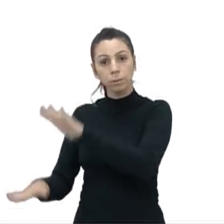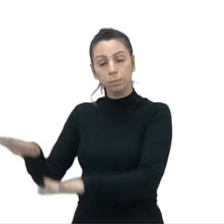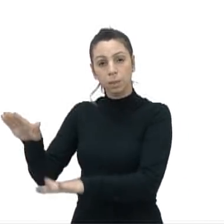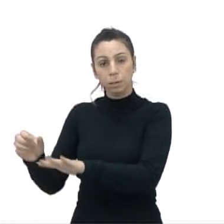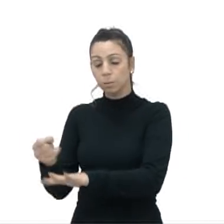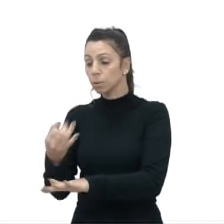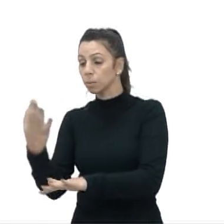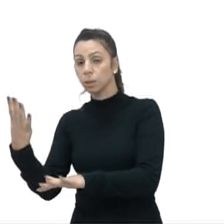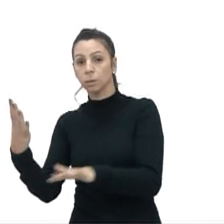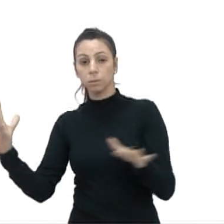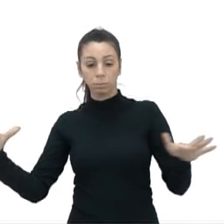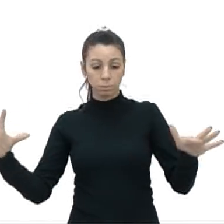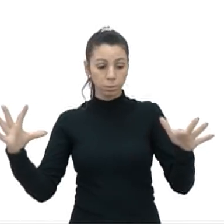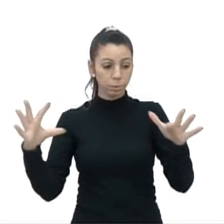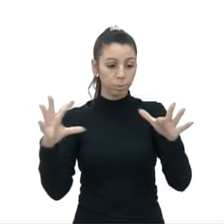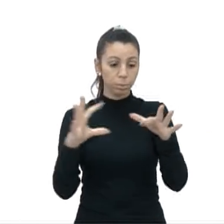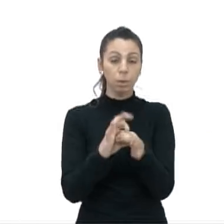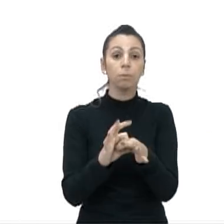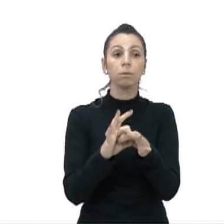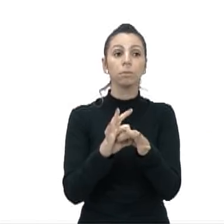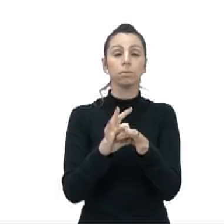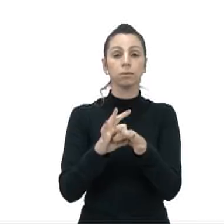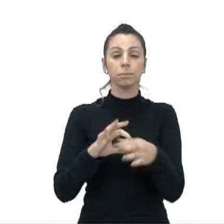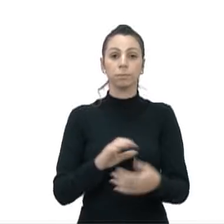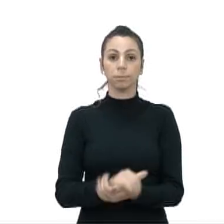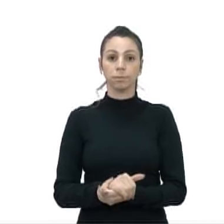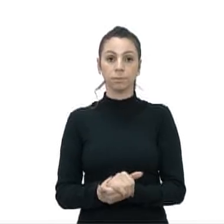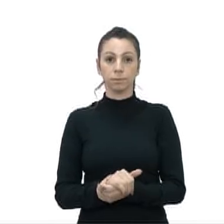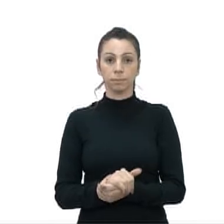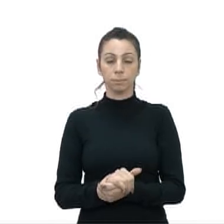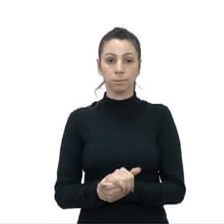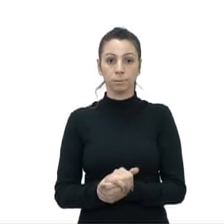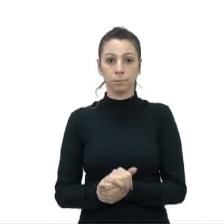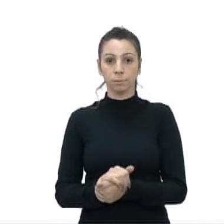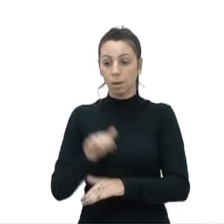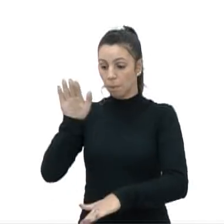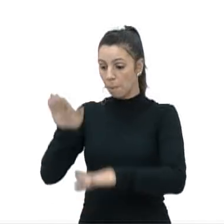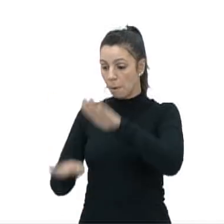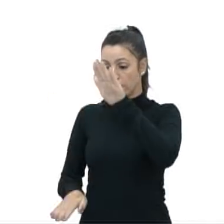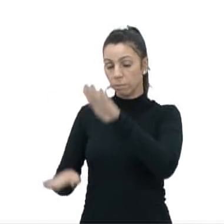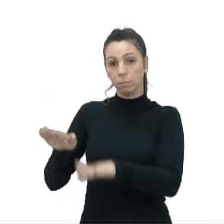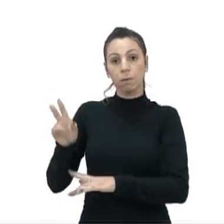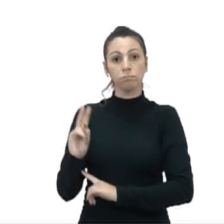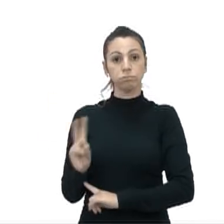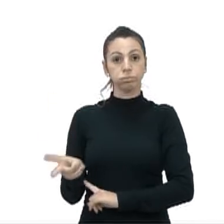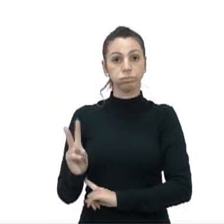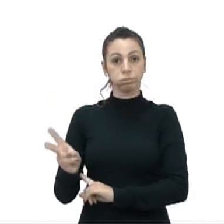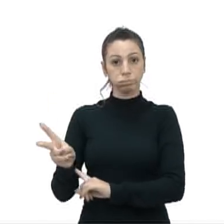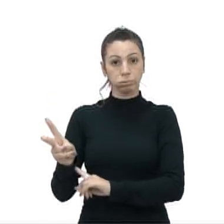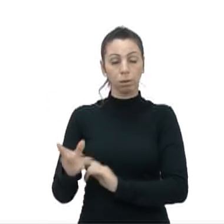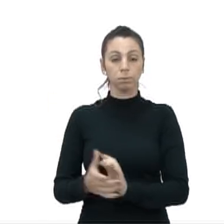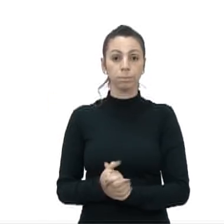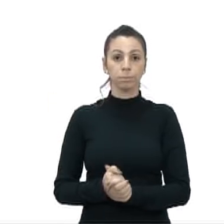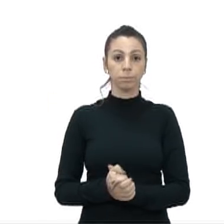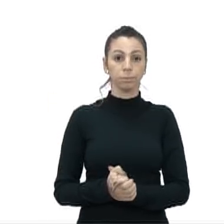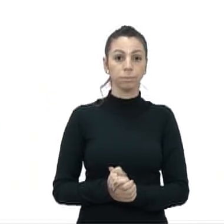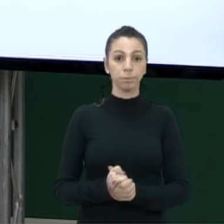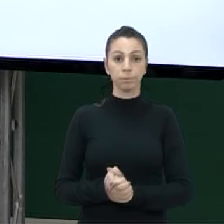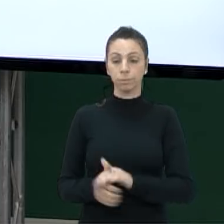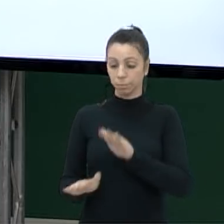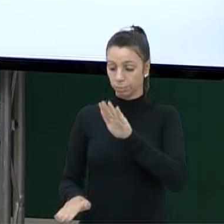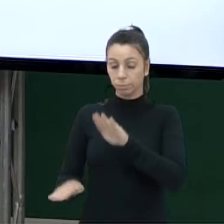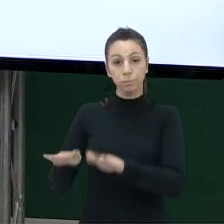Bem, basicamente é a conservação da quantidade de movimento. Nós tínhamos falado que a